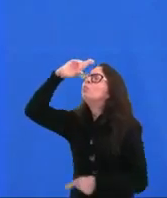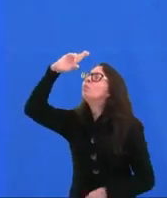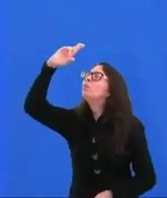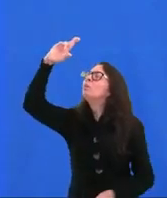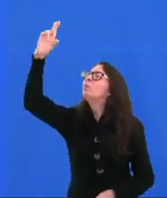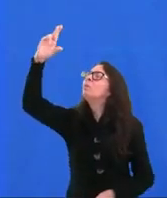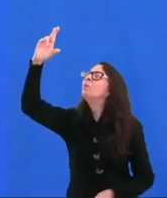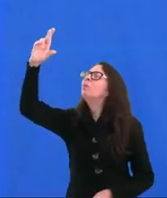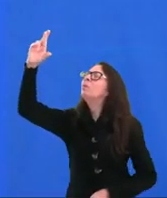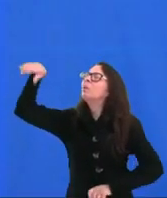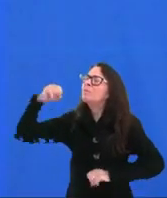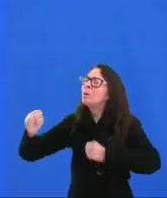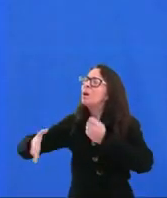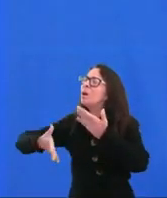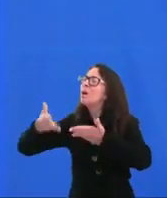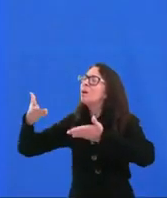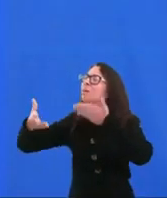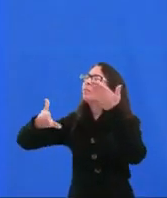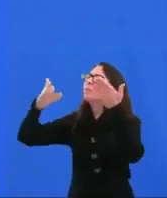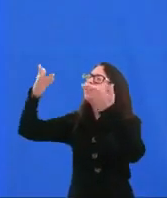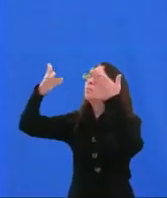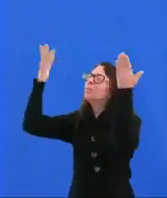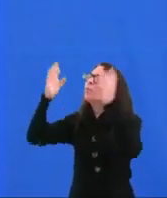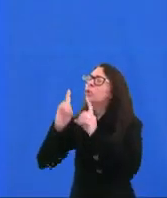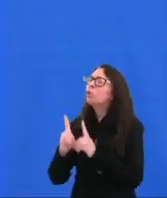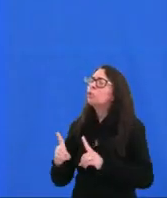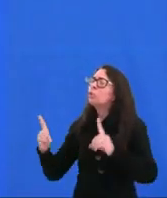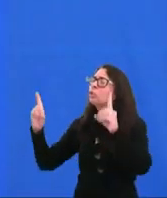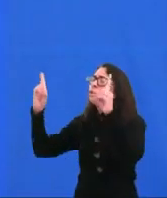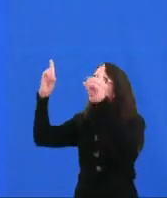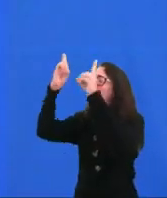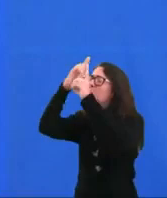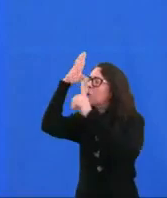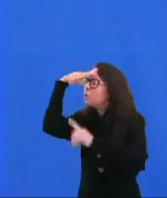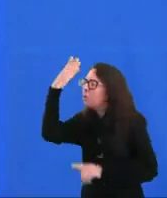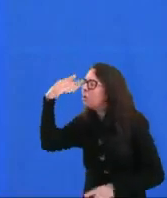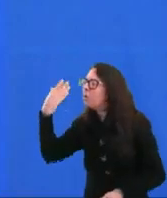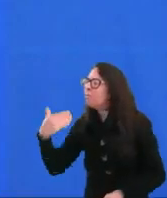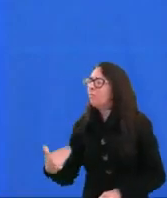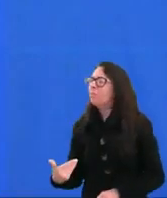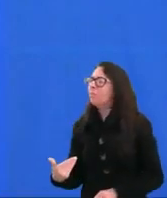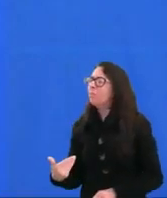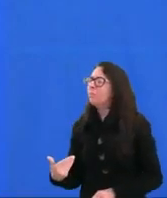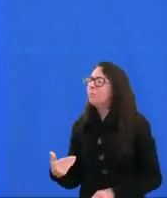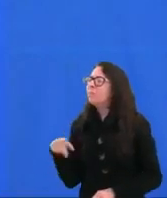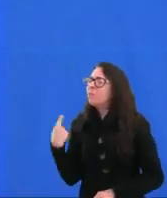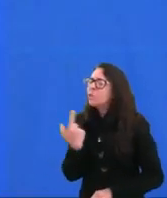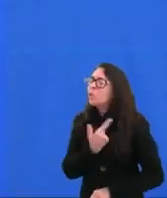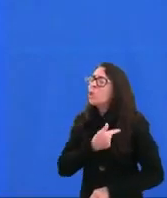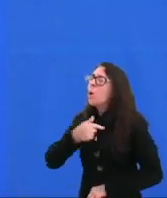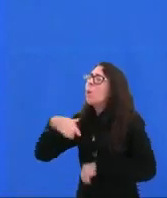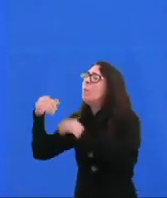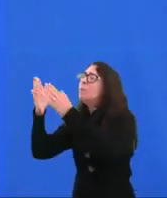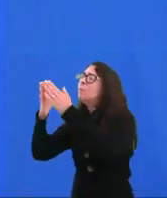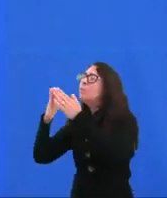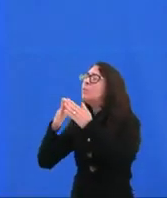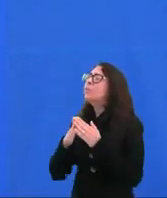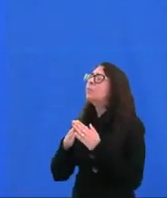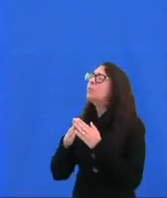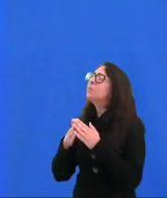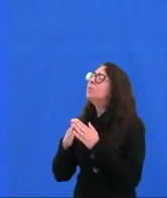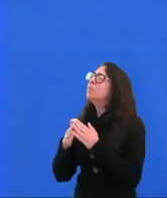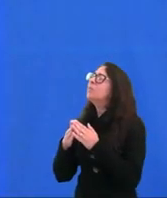nós possamos ser sempre mais aperfeiçoados por Ti, porque em Ti nós tudo podemos, diz a